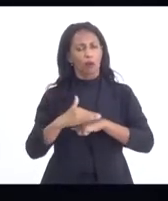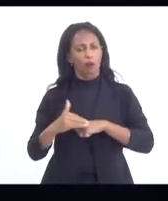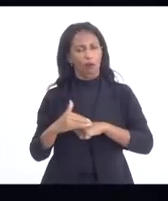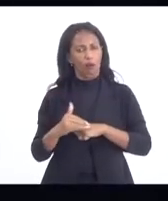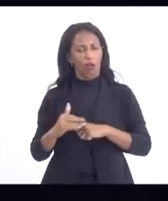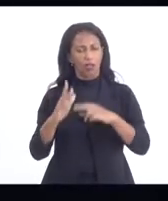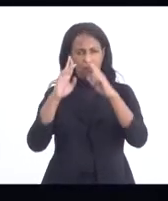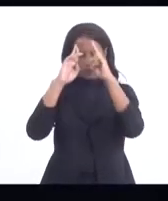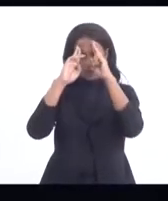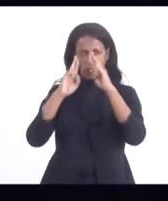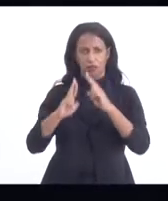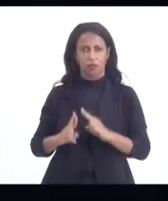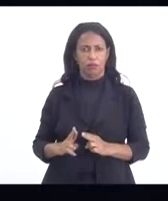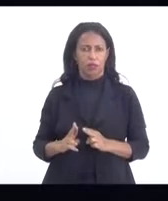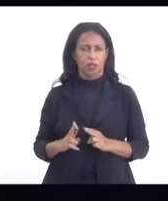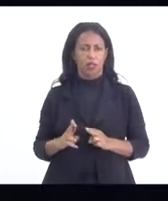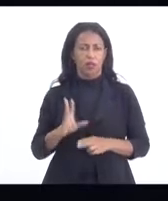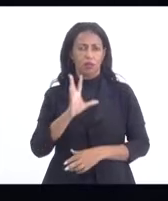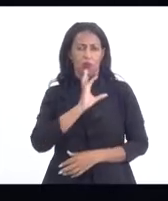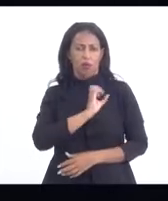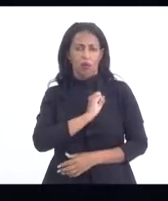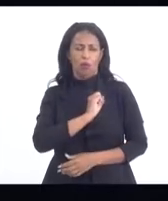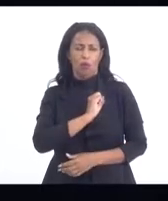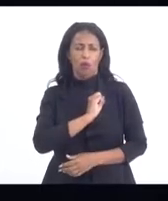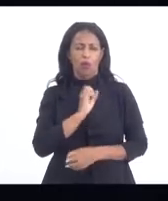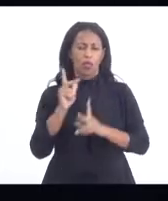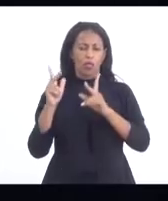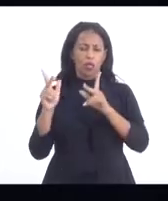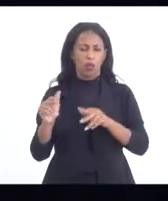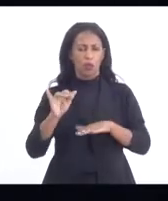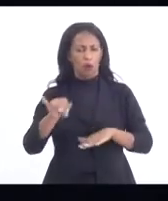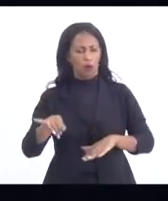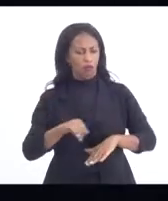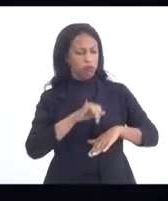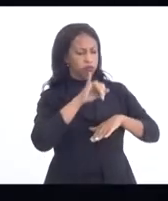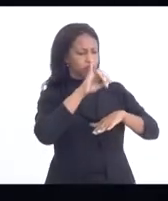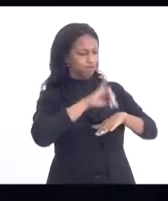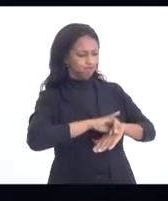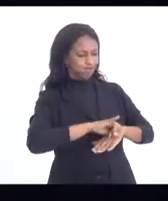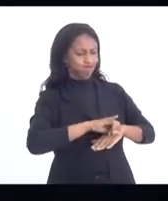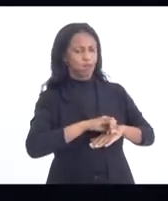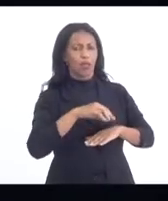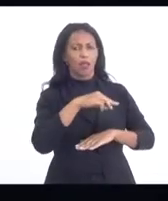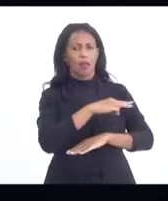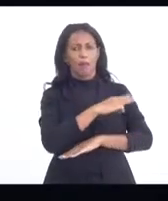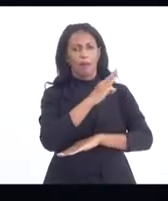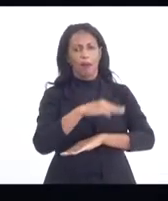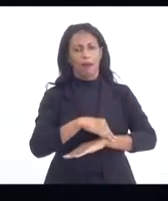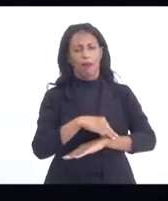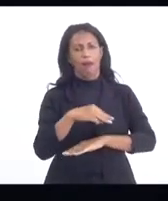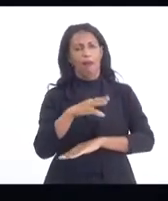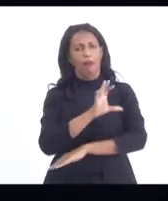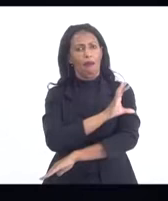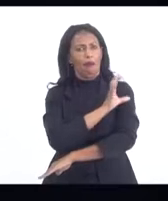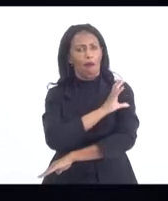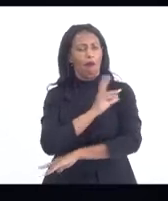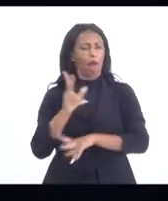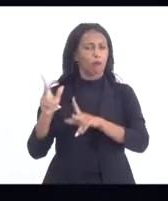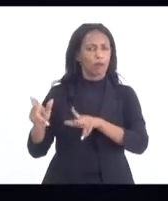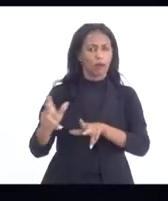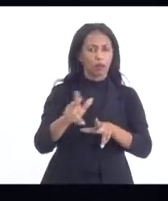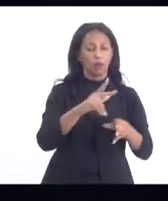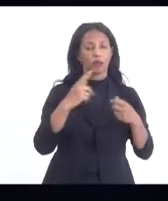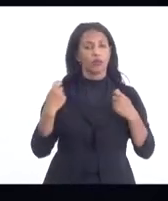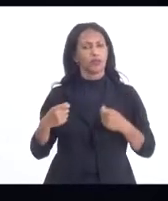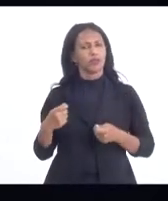mesmo respeito e com o mesmo amor do que os cidadãos da grande metrópole, de Macaé, de Campos. Então, a gente precisa